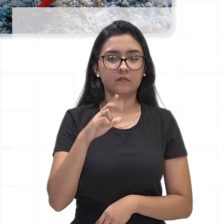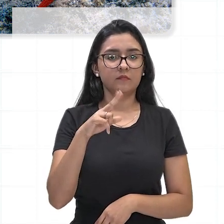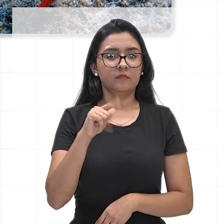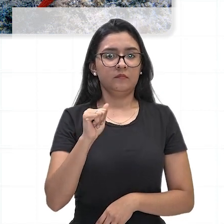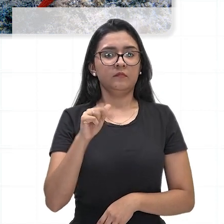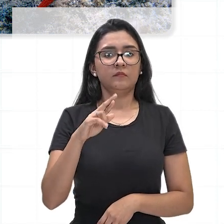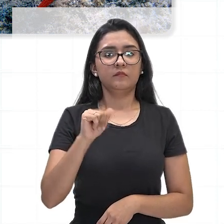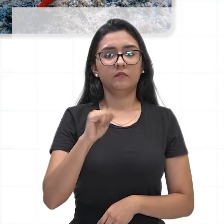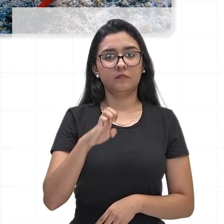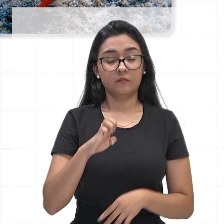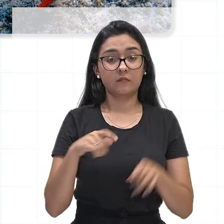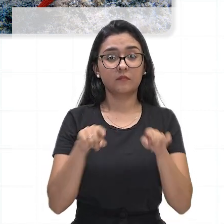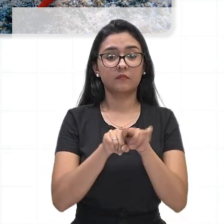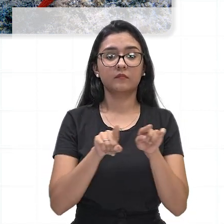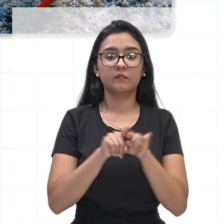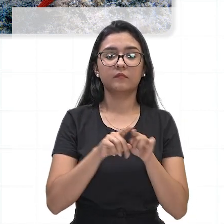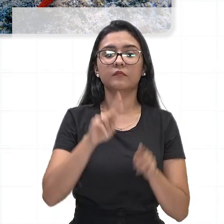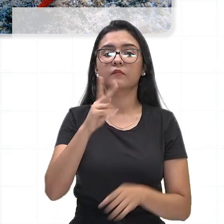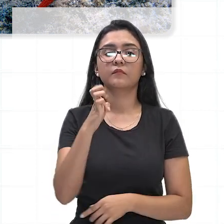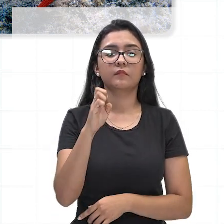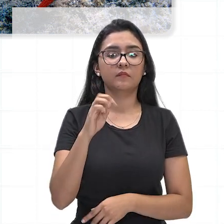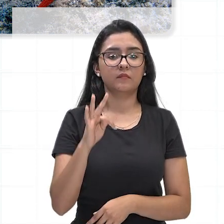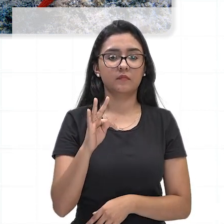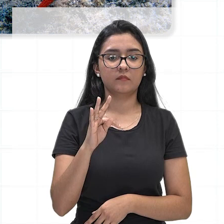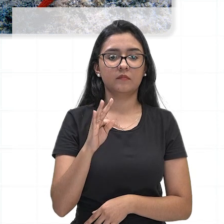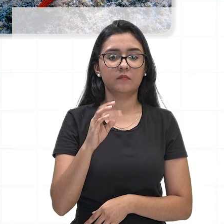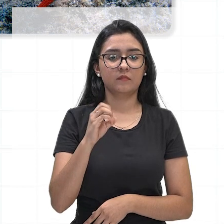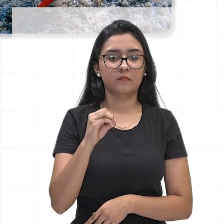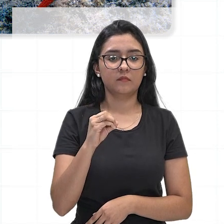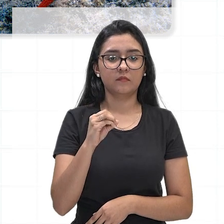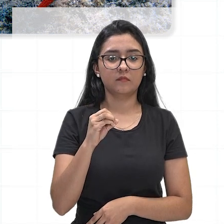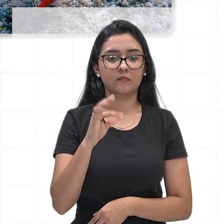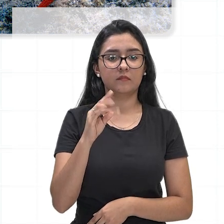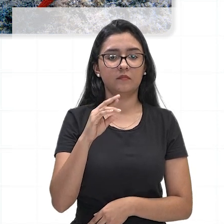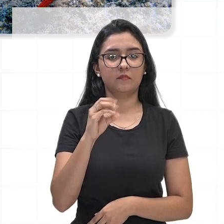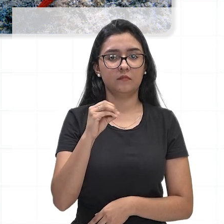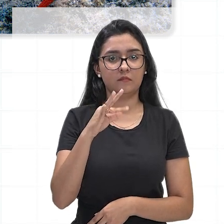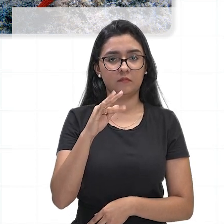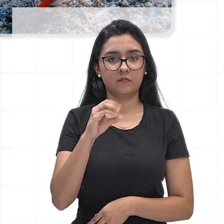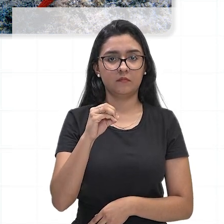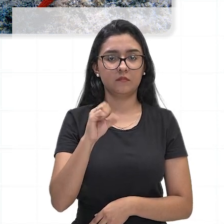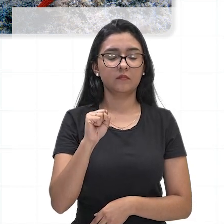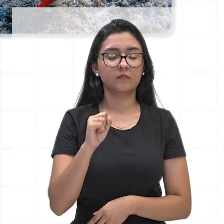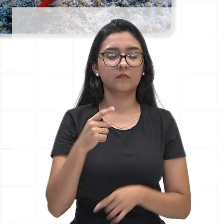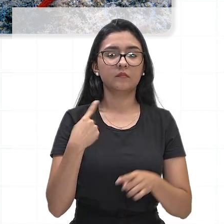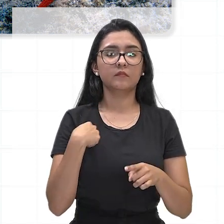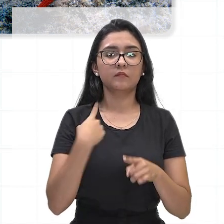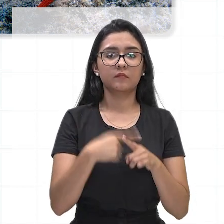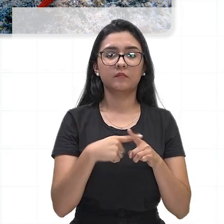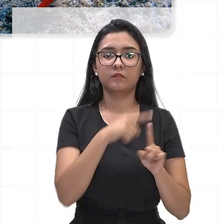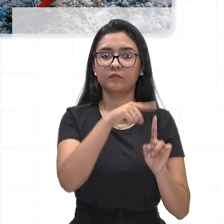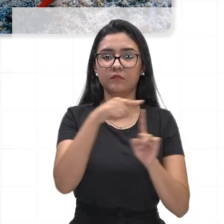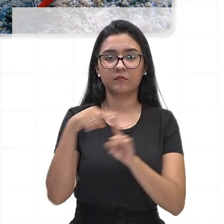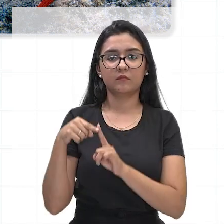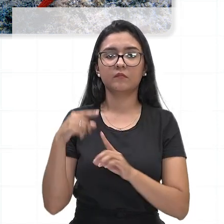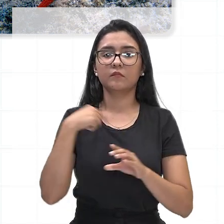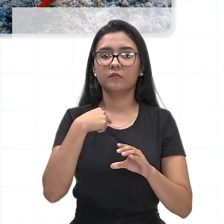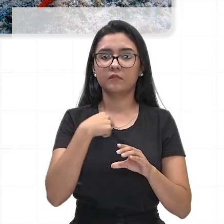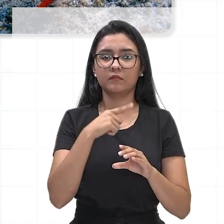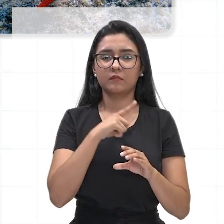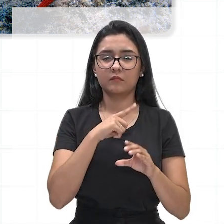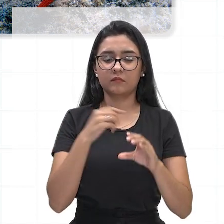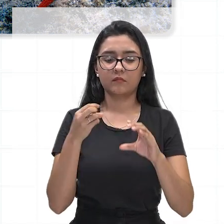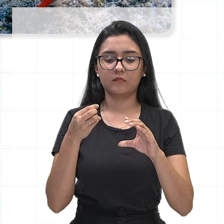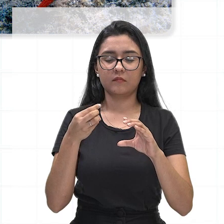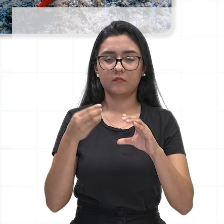exemplos de invertebrados. Eles vão ser eucariontes porque apresentam uma célula que é desse tipo, que vai ter ali uma